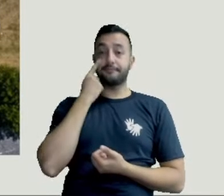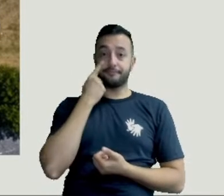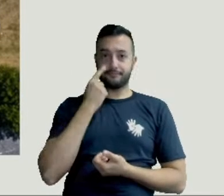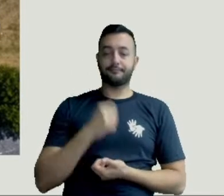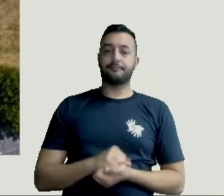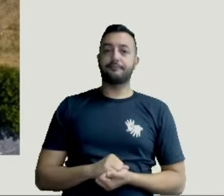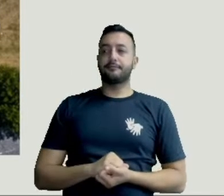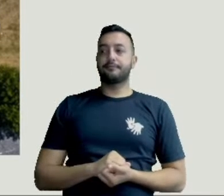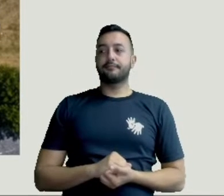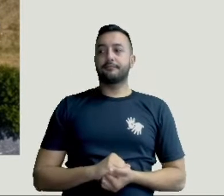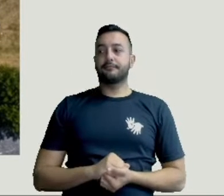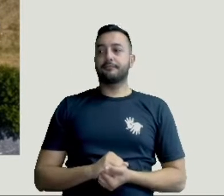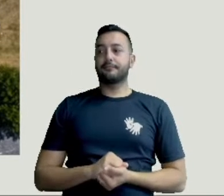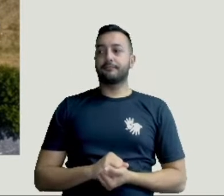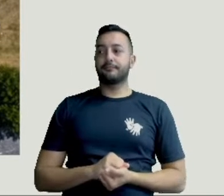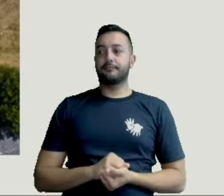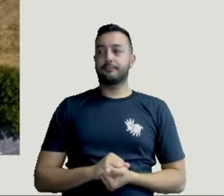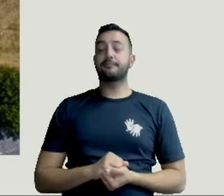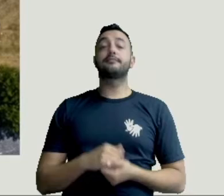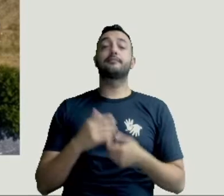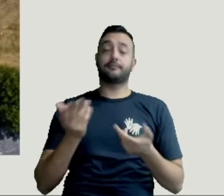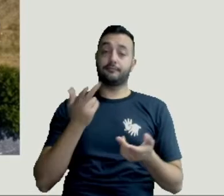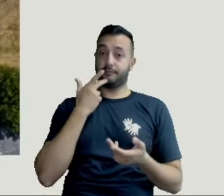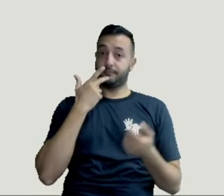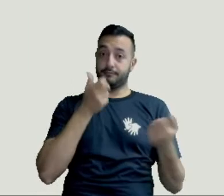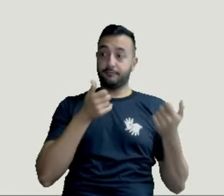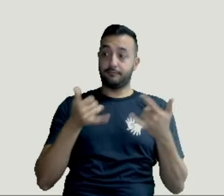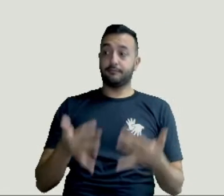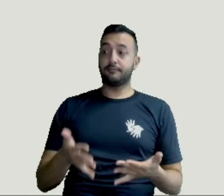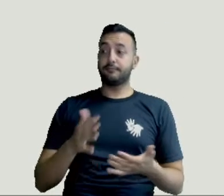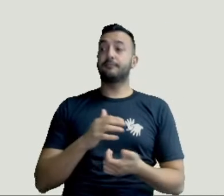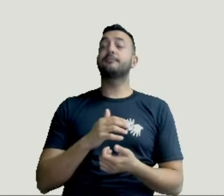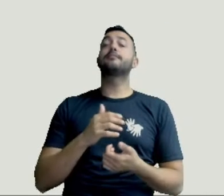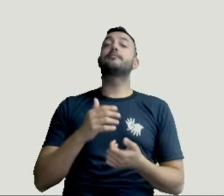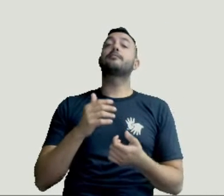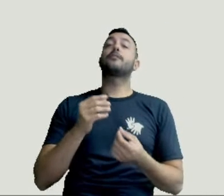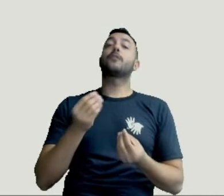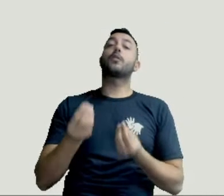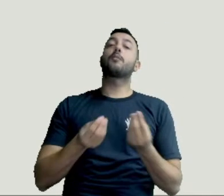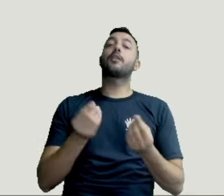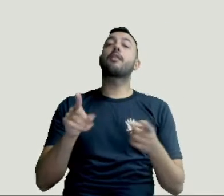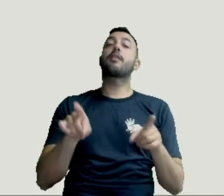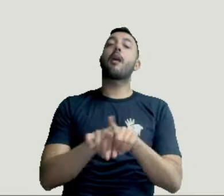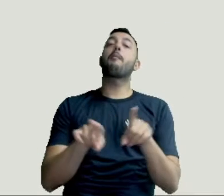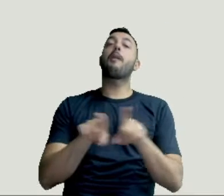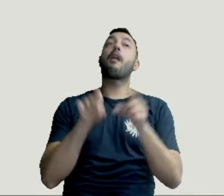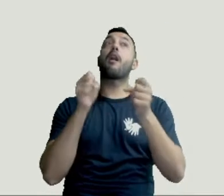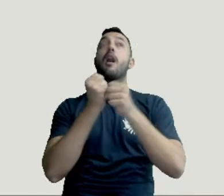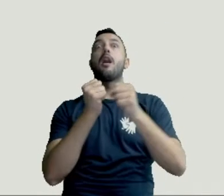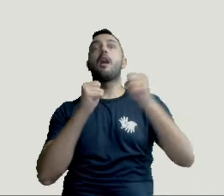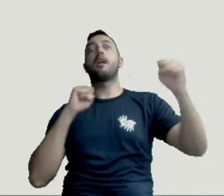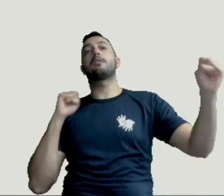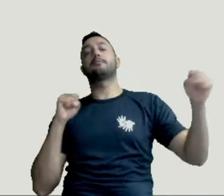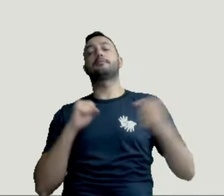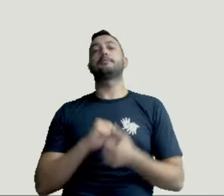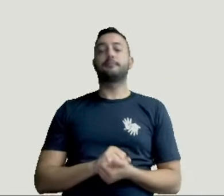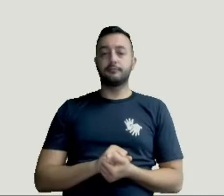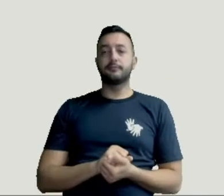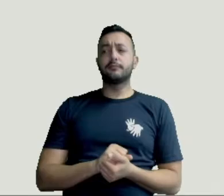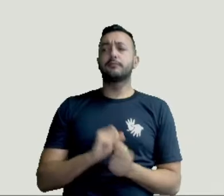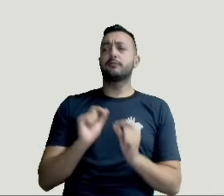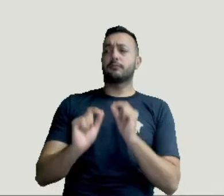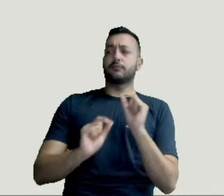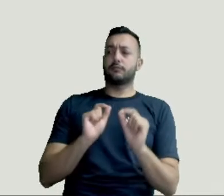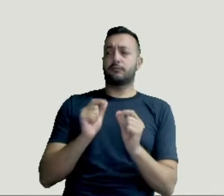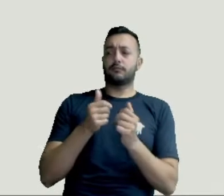aqui. Ó, eu acabei de falar para vocês também sobre o corpo extenso. É quando